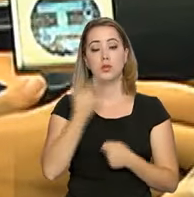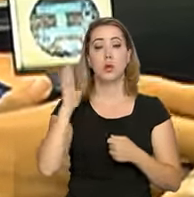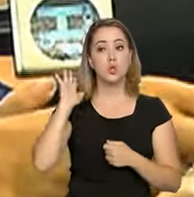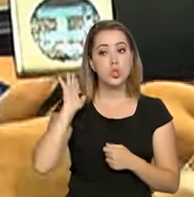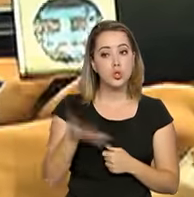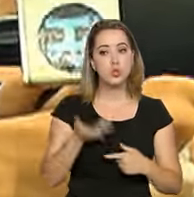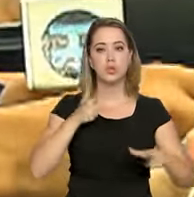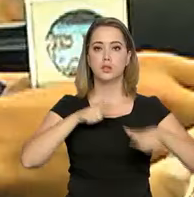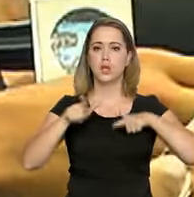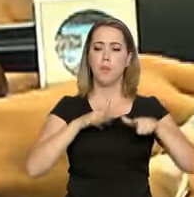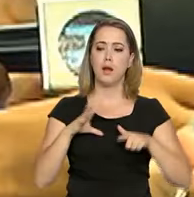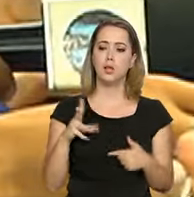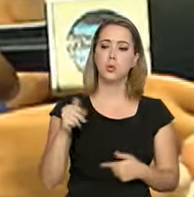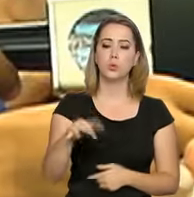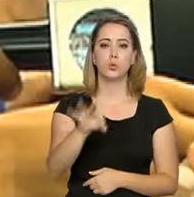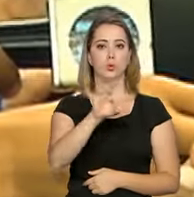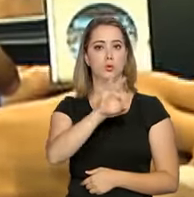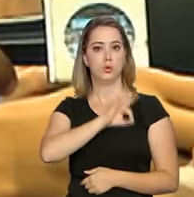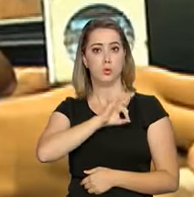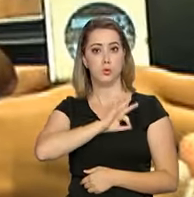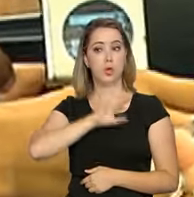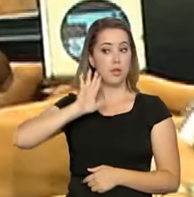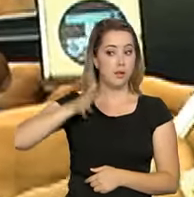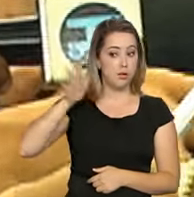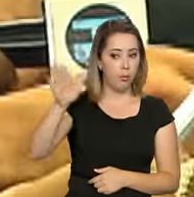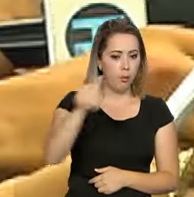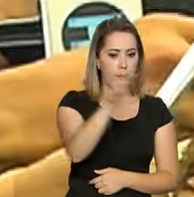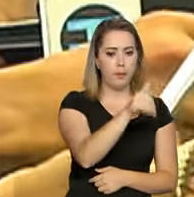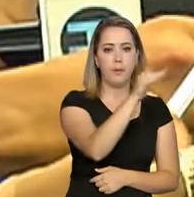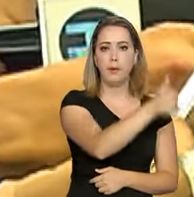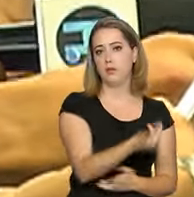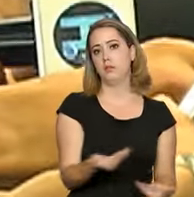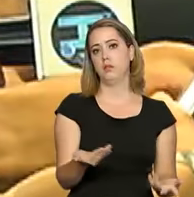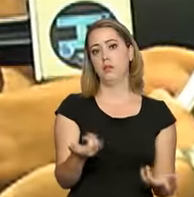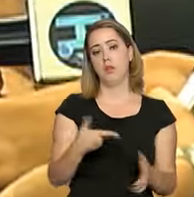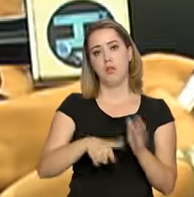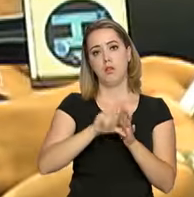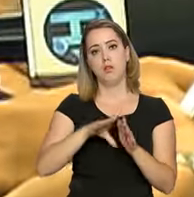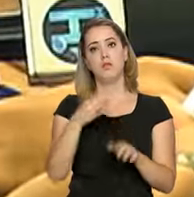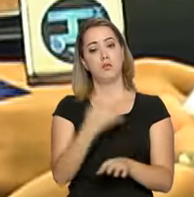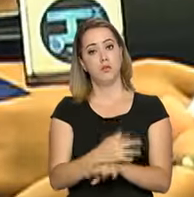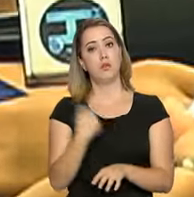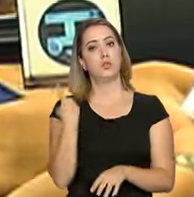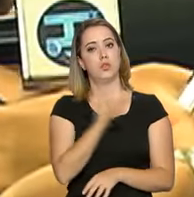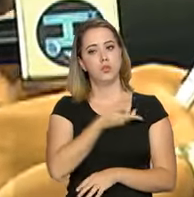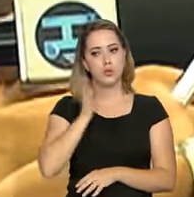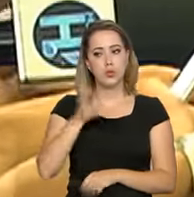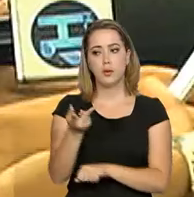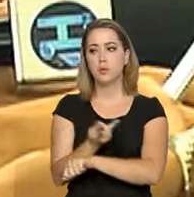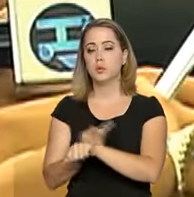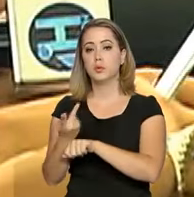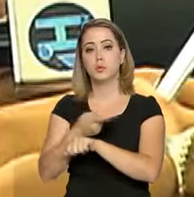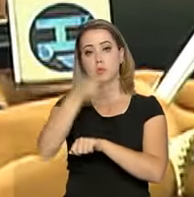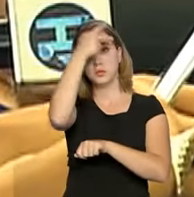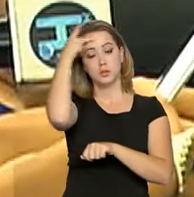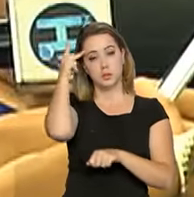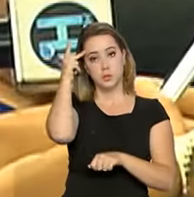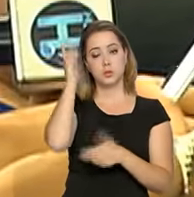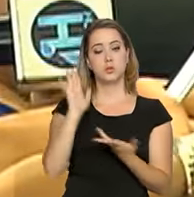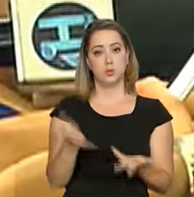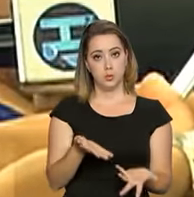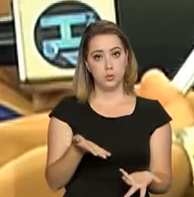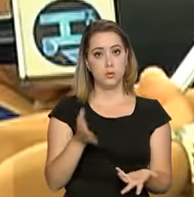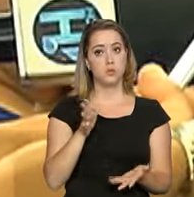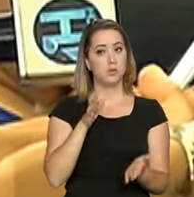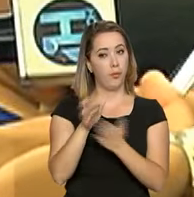todos os policiais foram chamados das suas folgas Ontem nós Já começamos a recuperar eu tenho certeza que nós vamos recuperar a maior parte